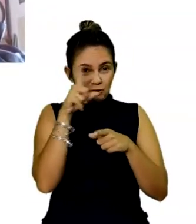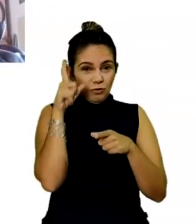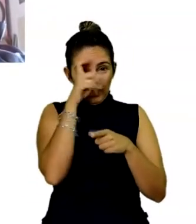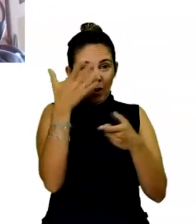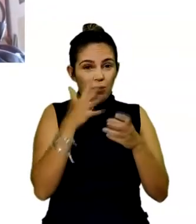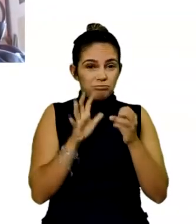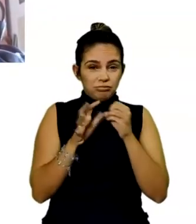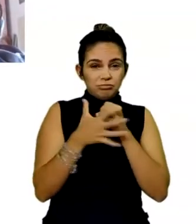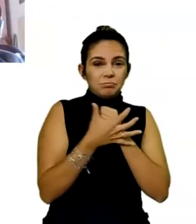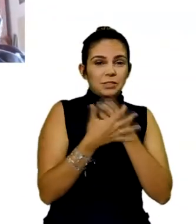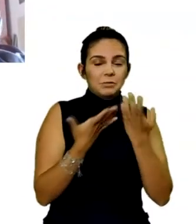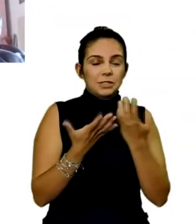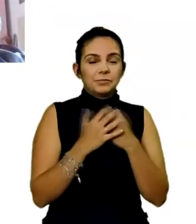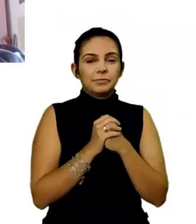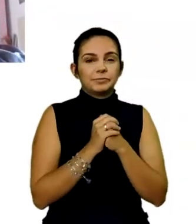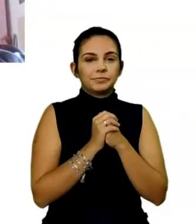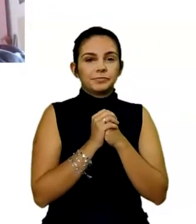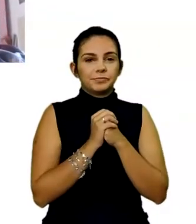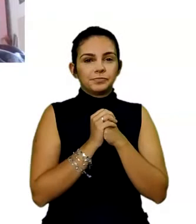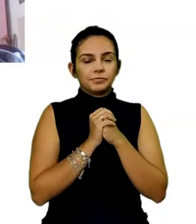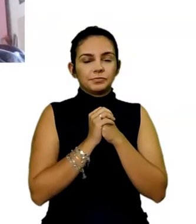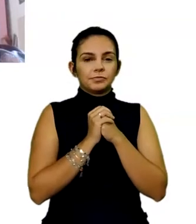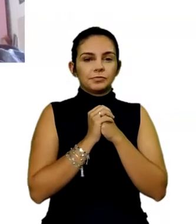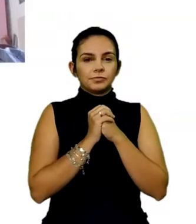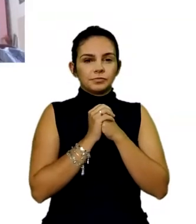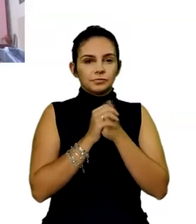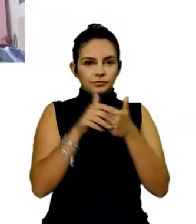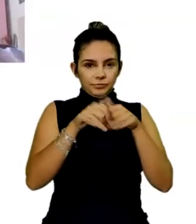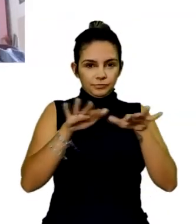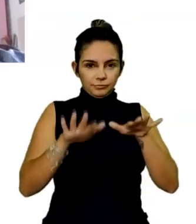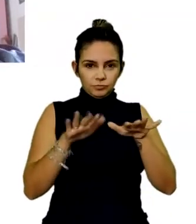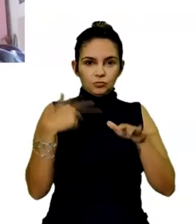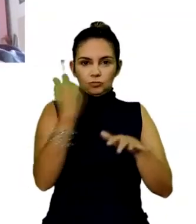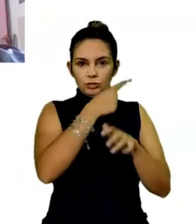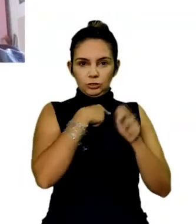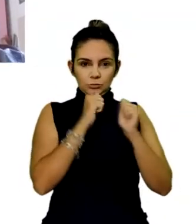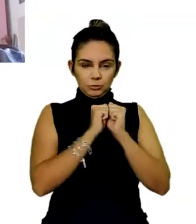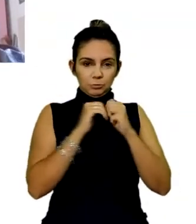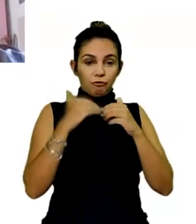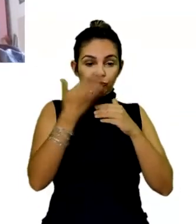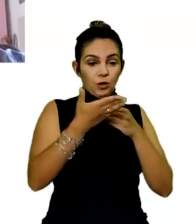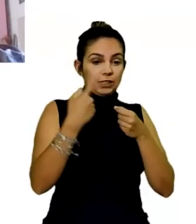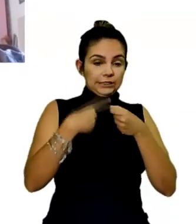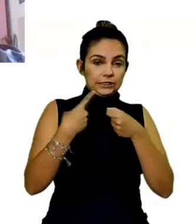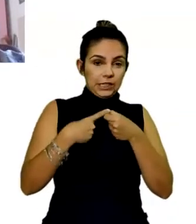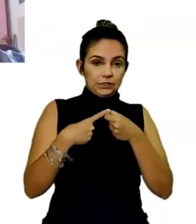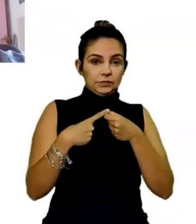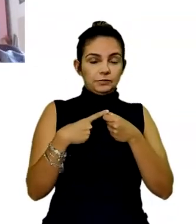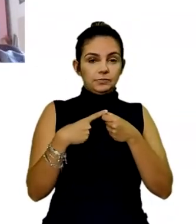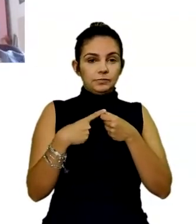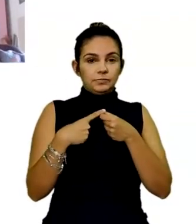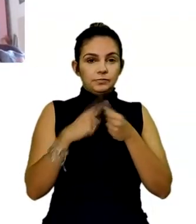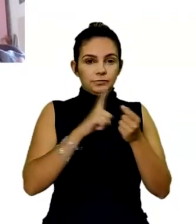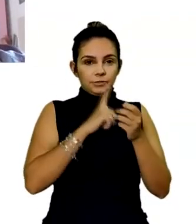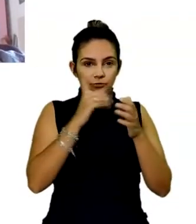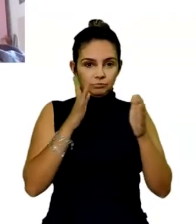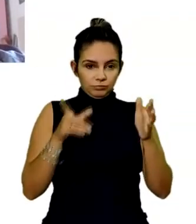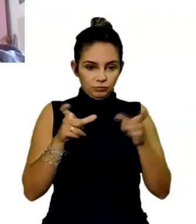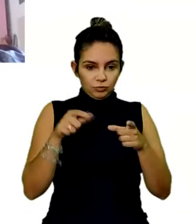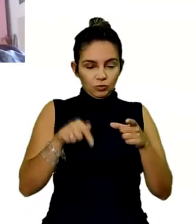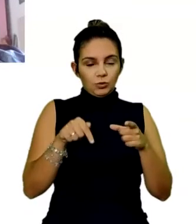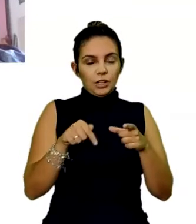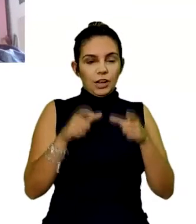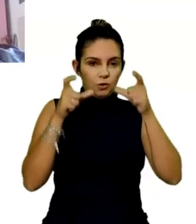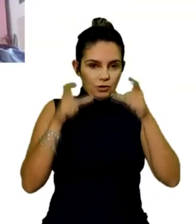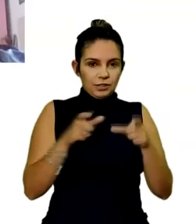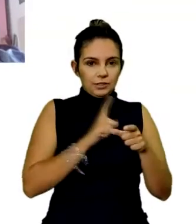complicado com essa história de pandemia. Então, ele vai ficar aqui, porque nós moramos fora da cidade, né? Então, tem um espaço aqui